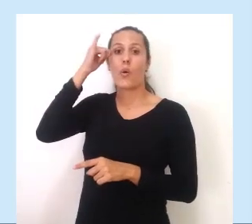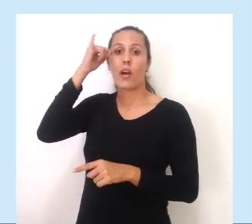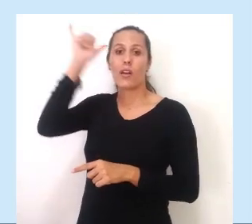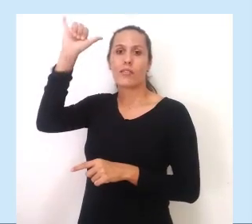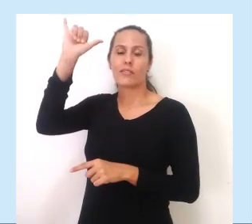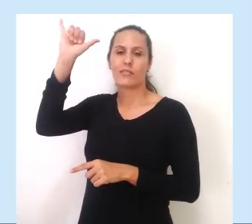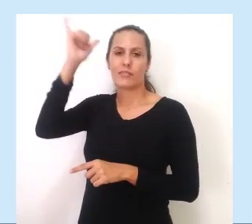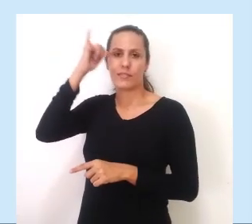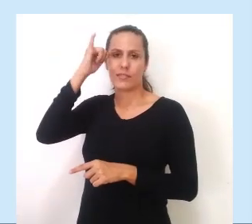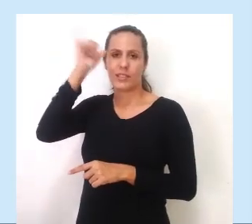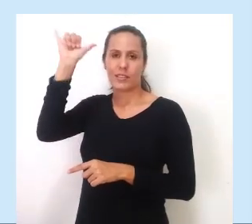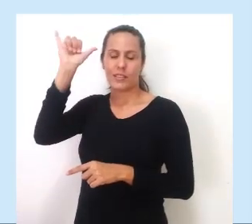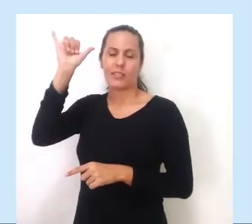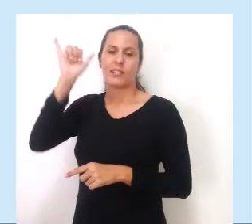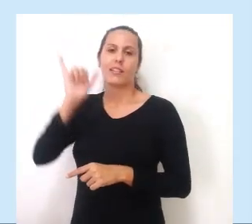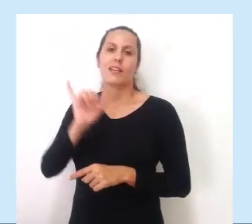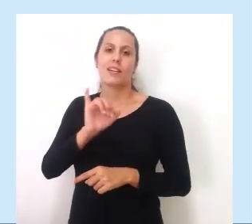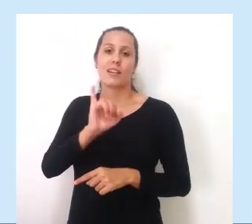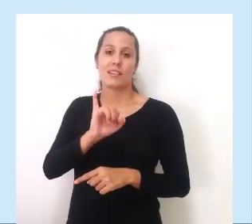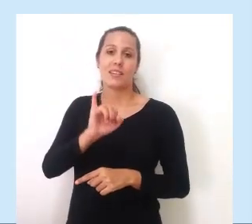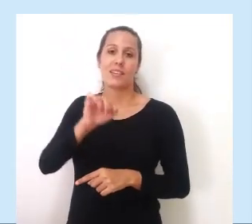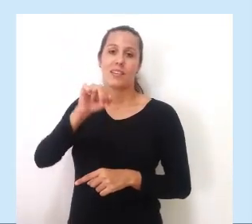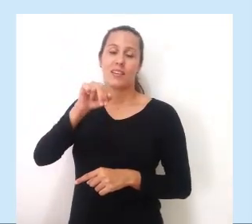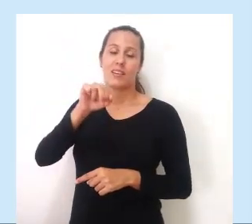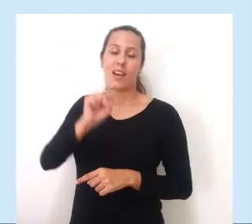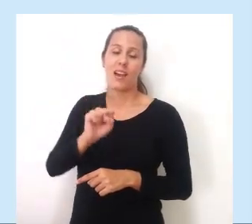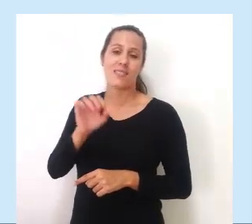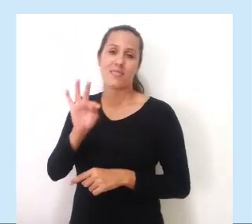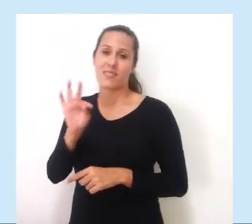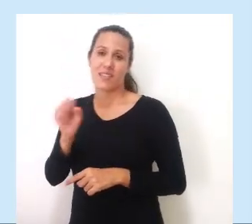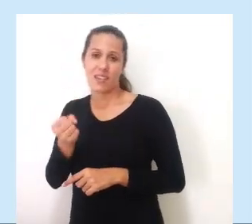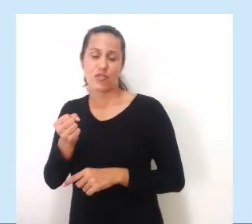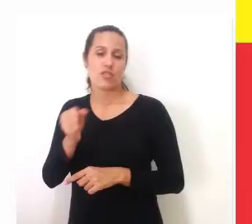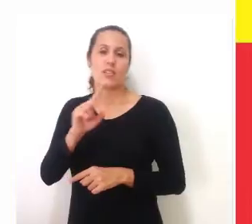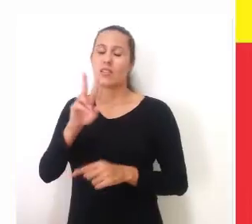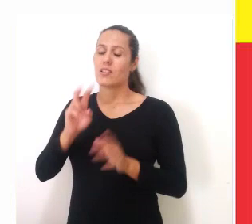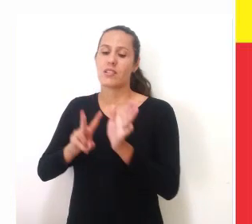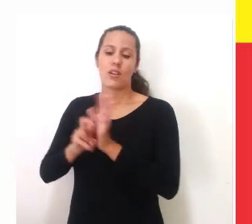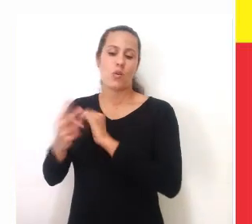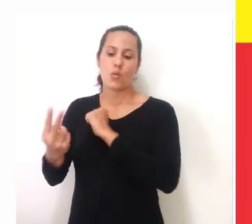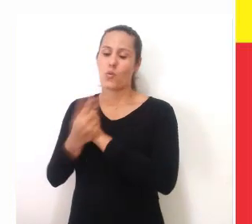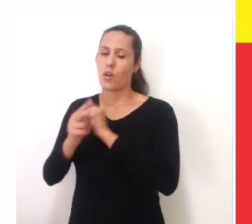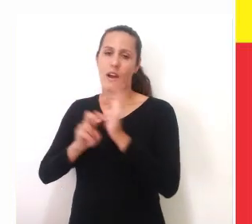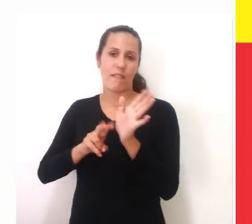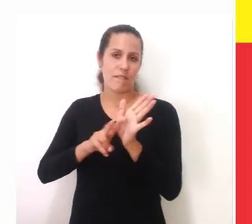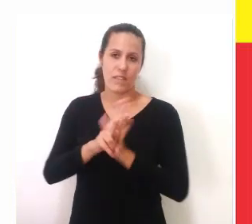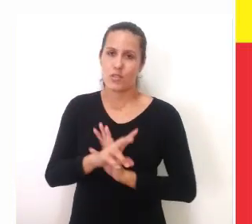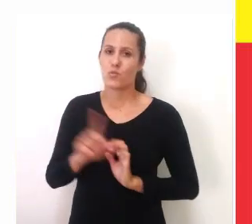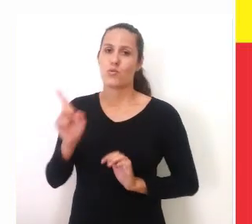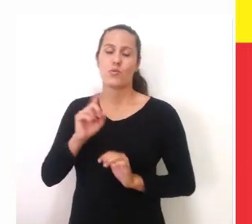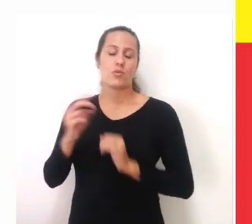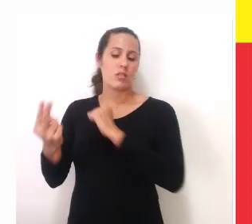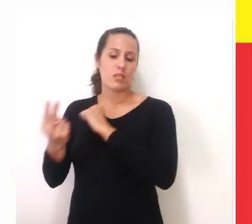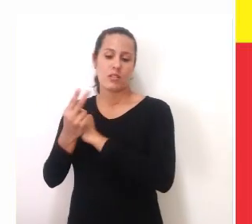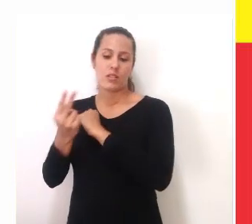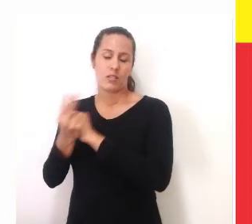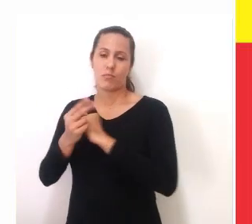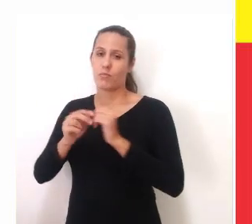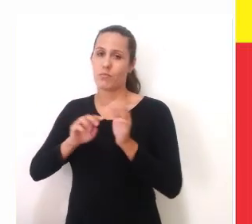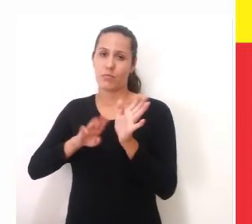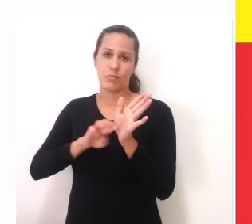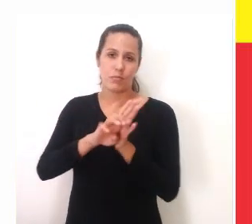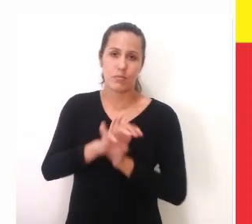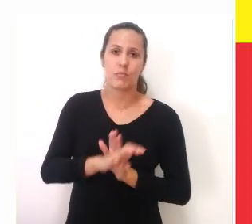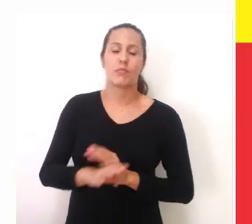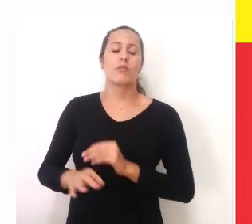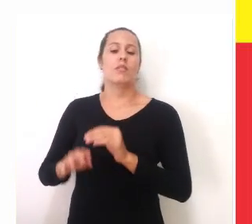E, além disso, não previne contra ISTs. Não previne contra